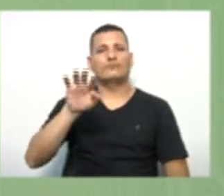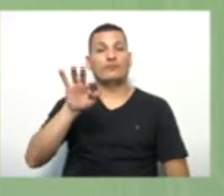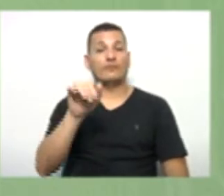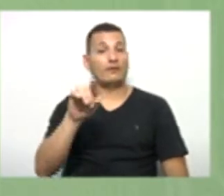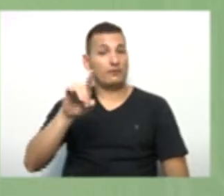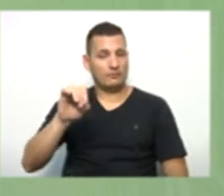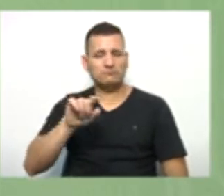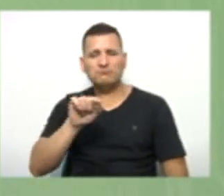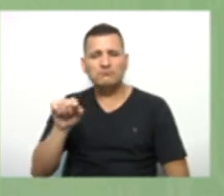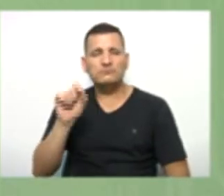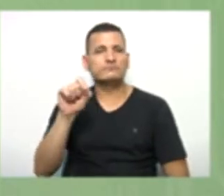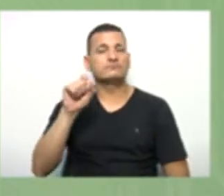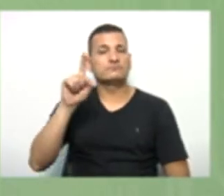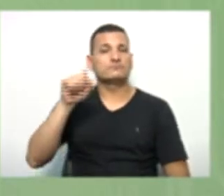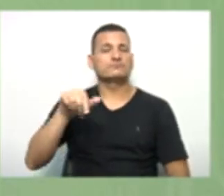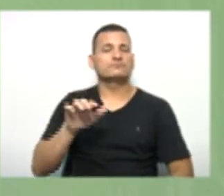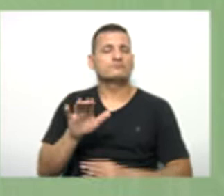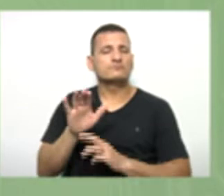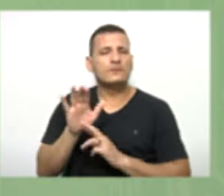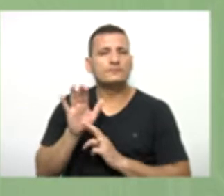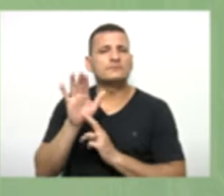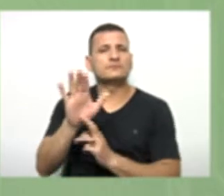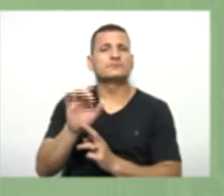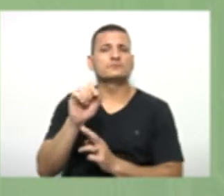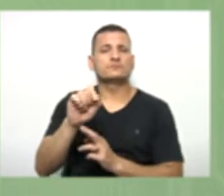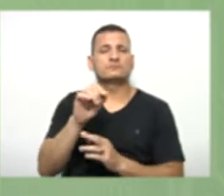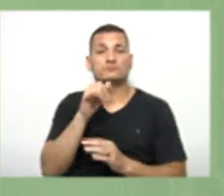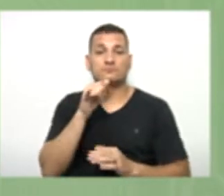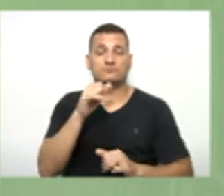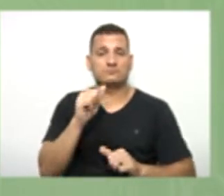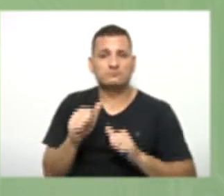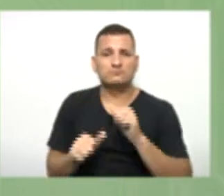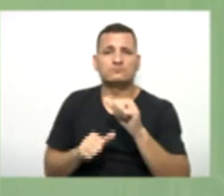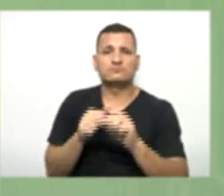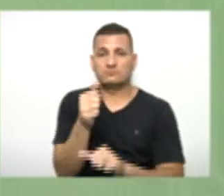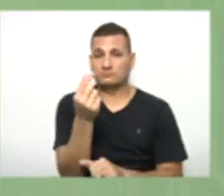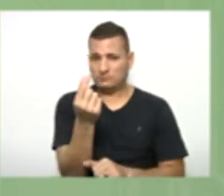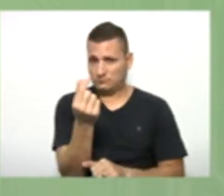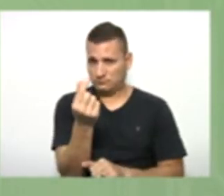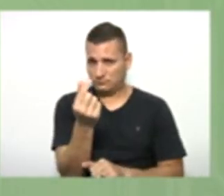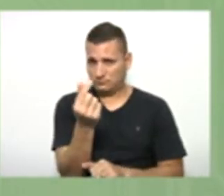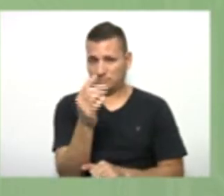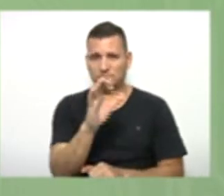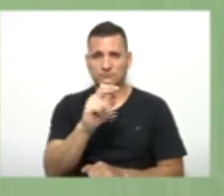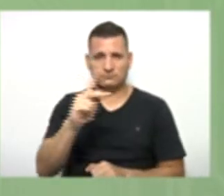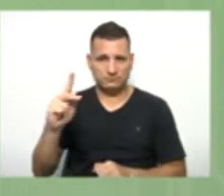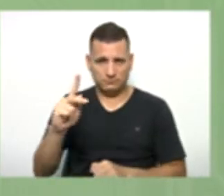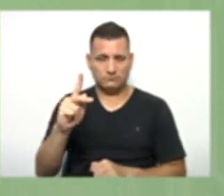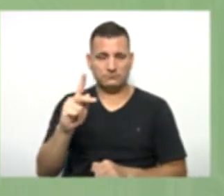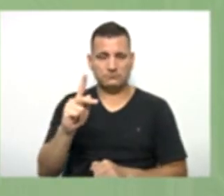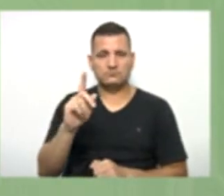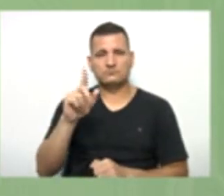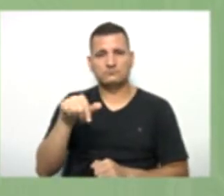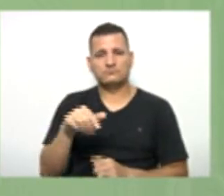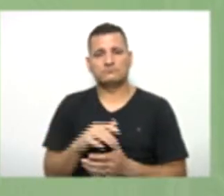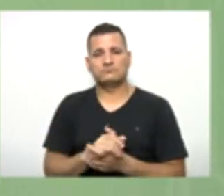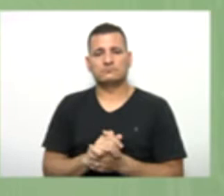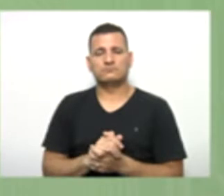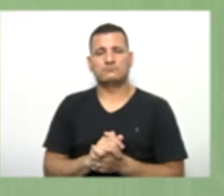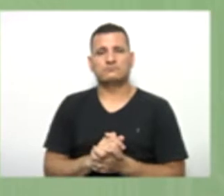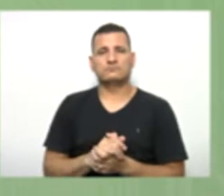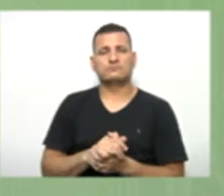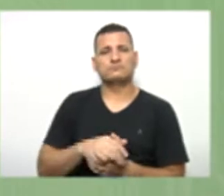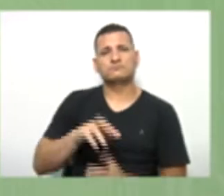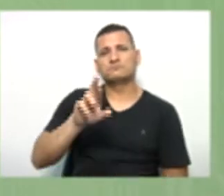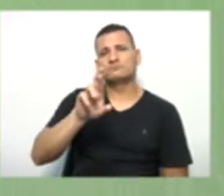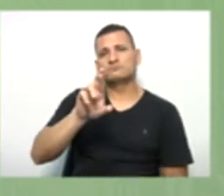as contas que alteram o patrimônio líquido da cooperativa. São as contas de